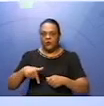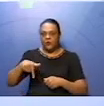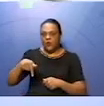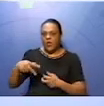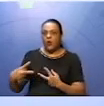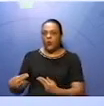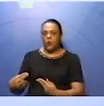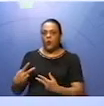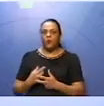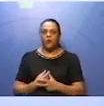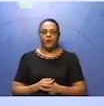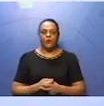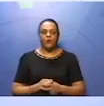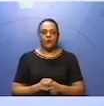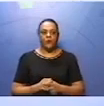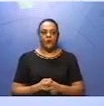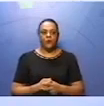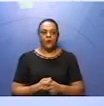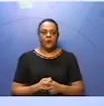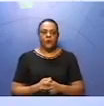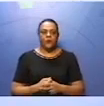mesmo.